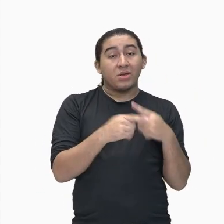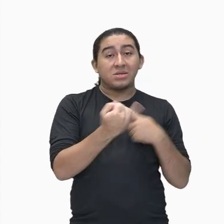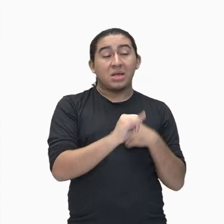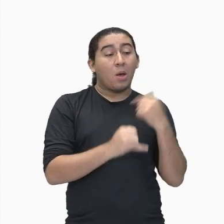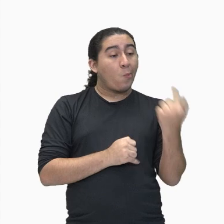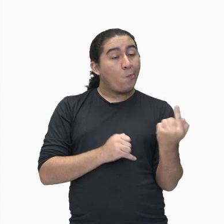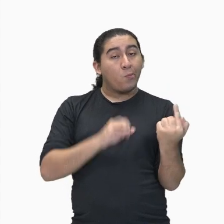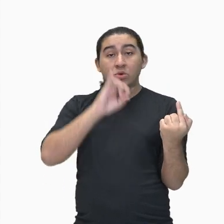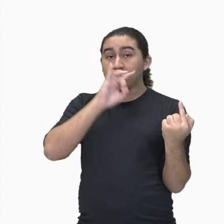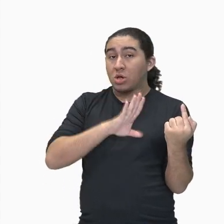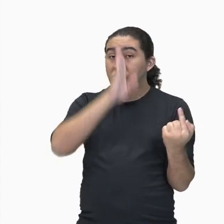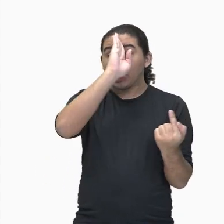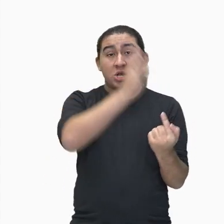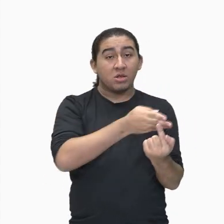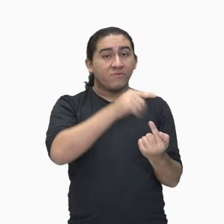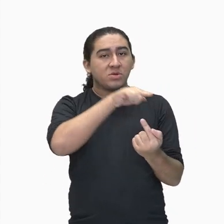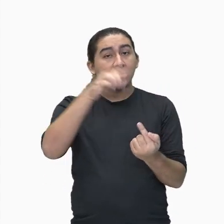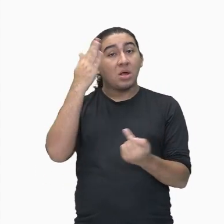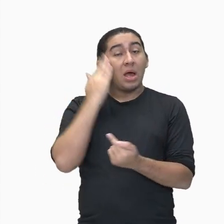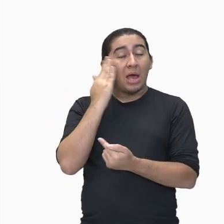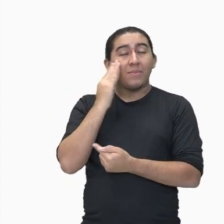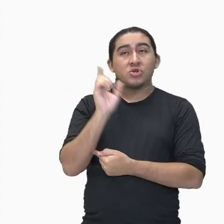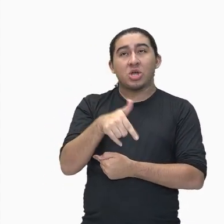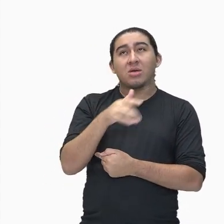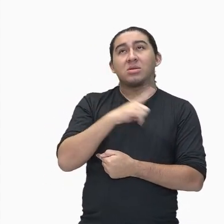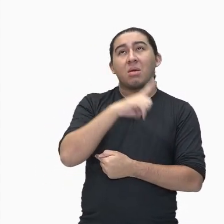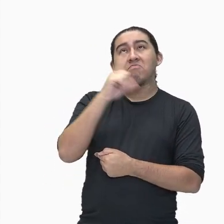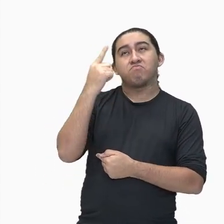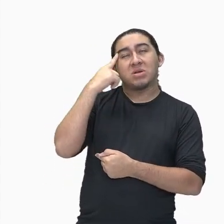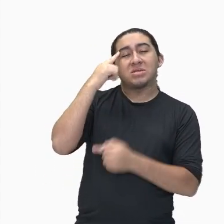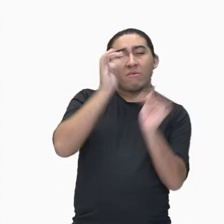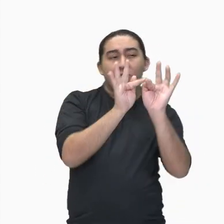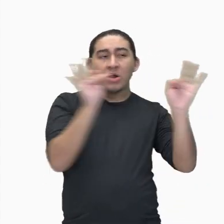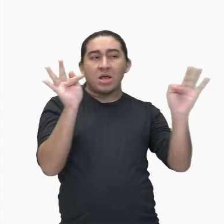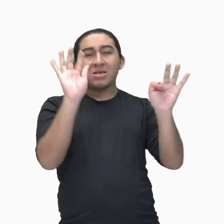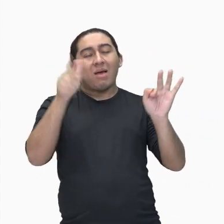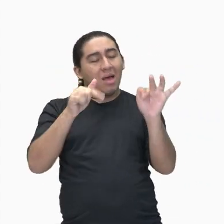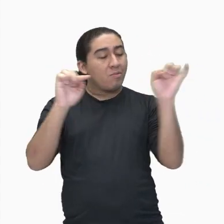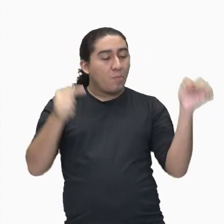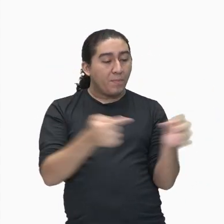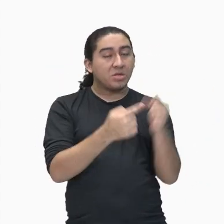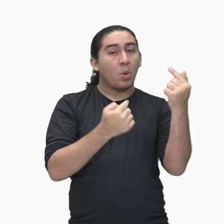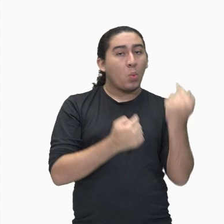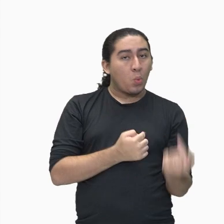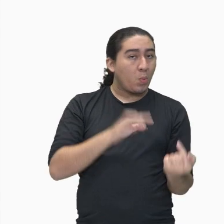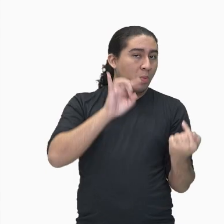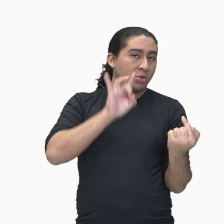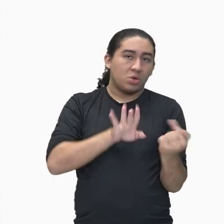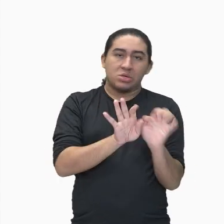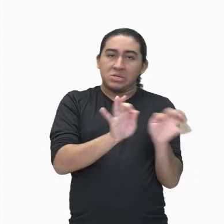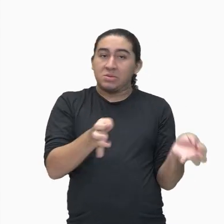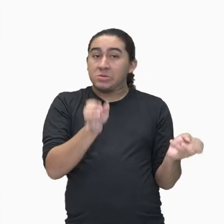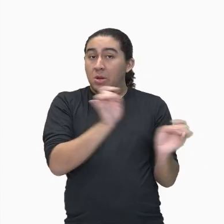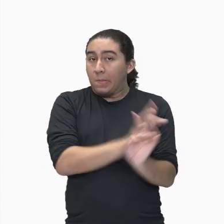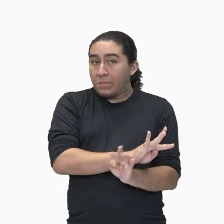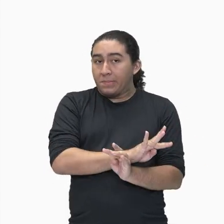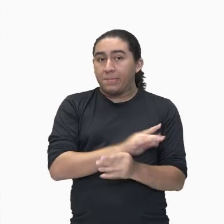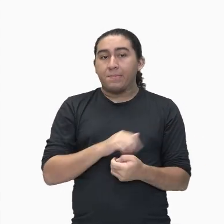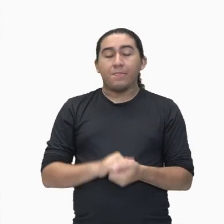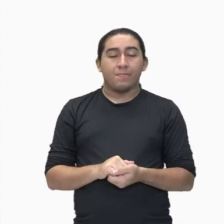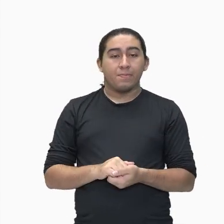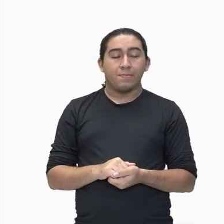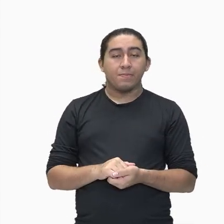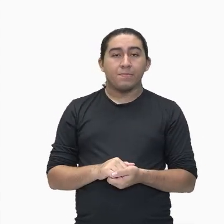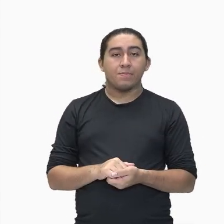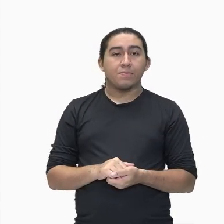né? Você já vem na sua mente que é única. Então, há uma única forma, né? tanto